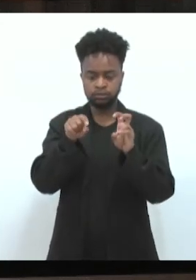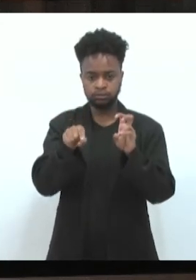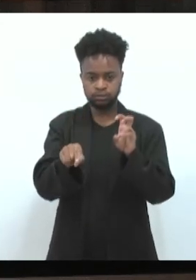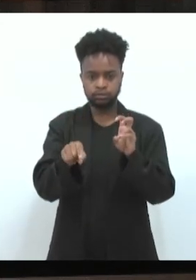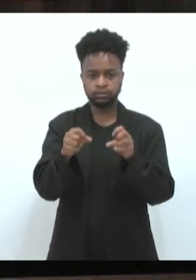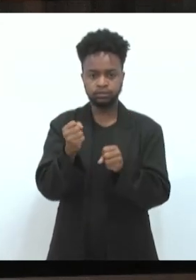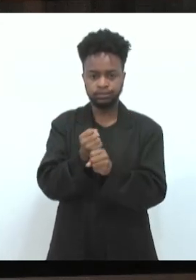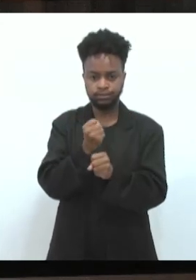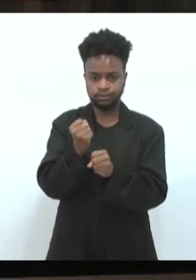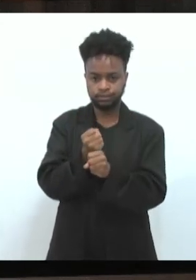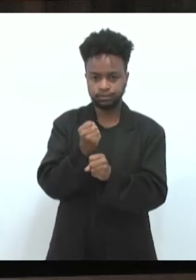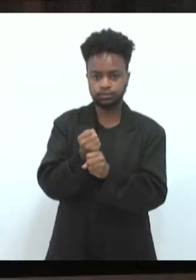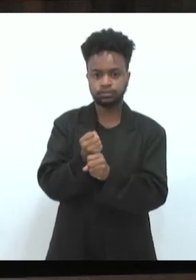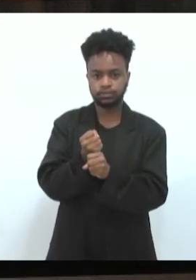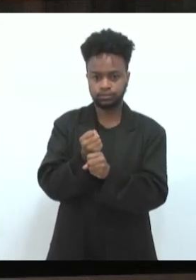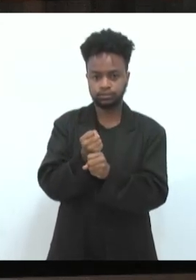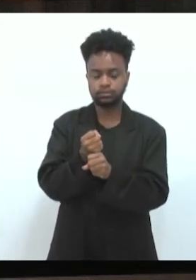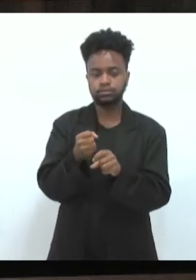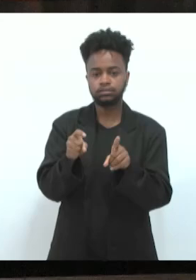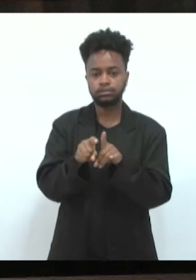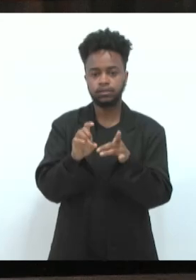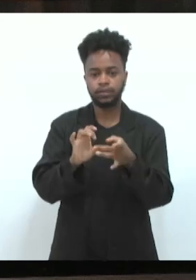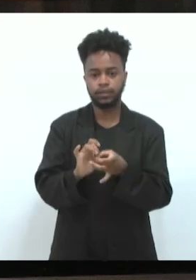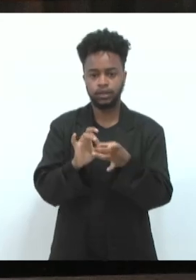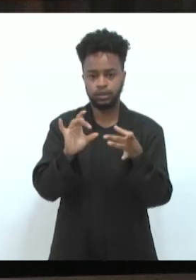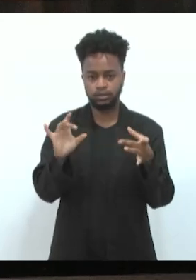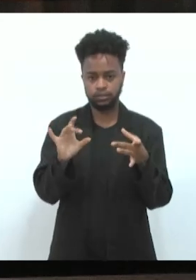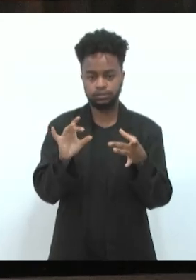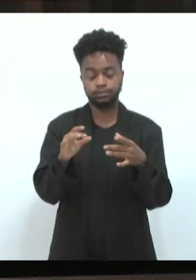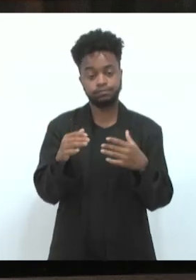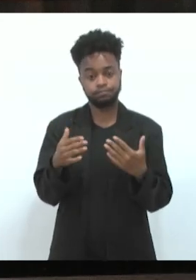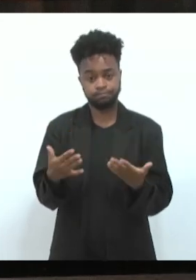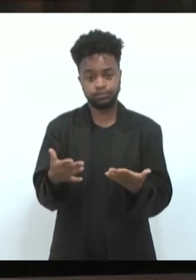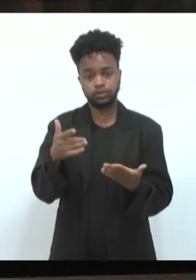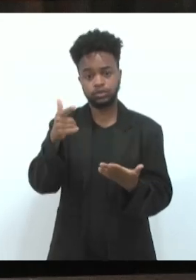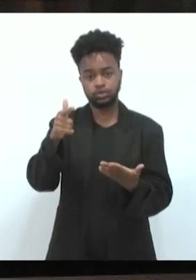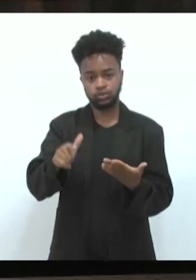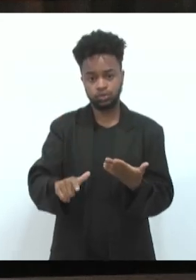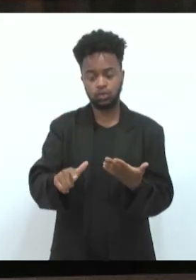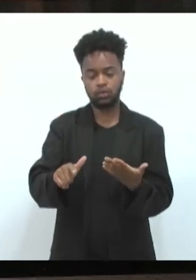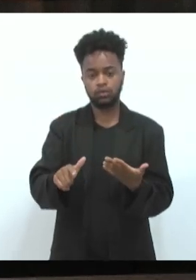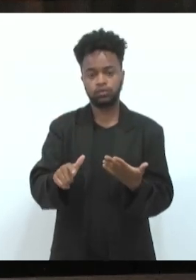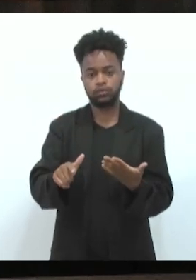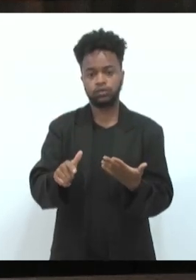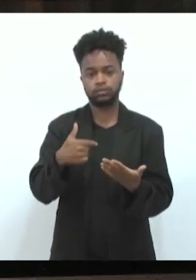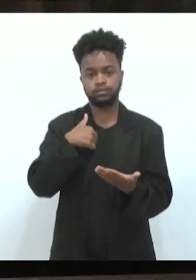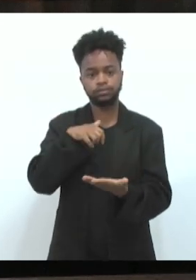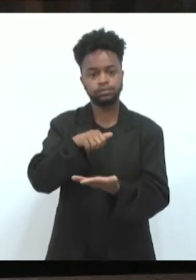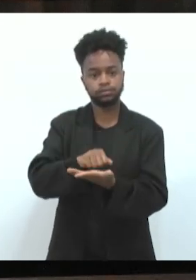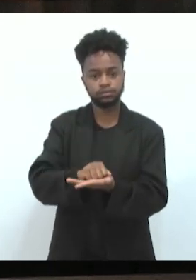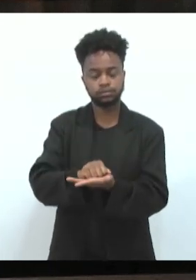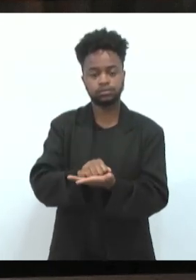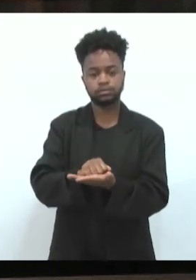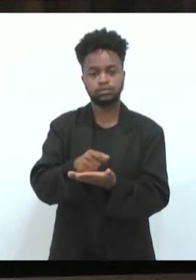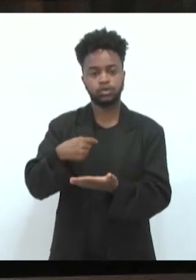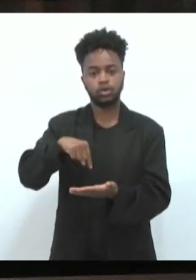das obras que estão também sendo liberadas, e mais uma vez, não é, registrar aqui a